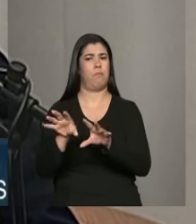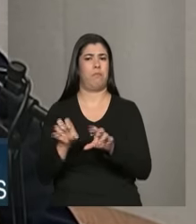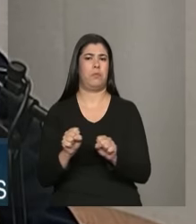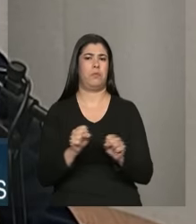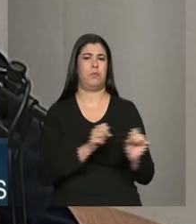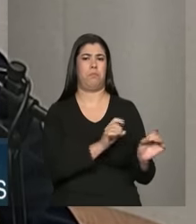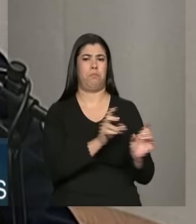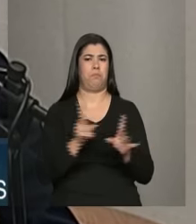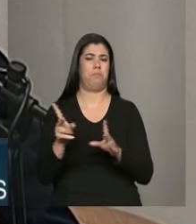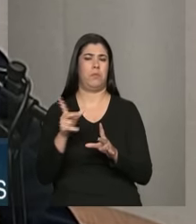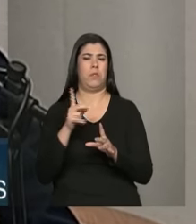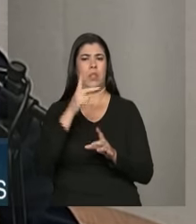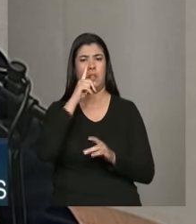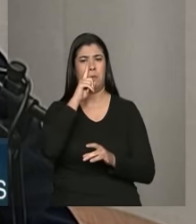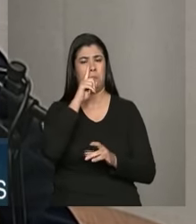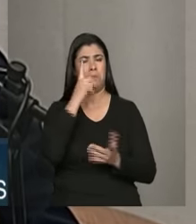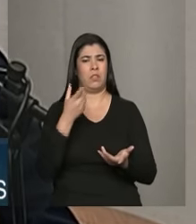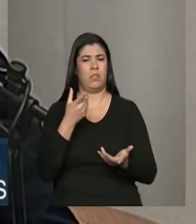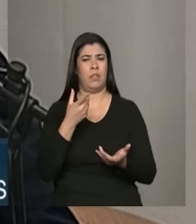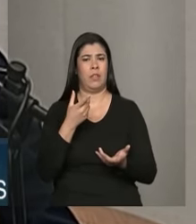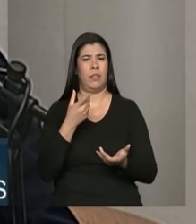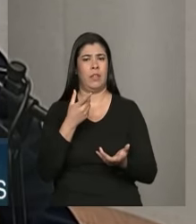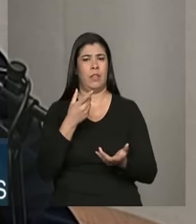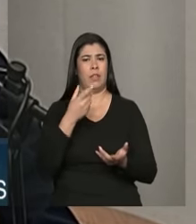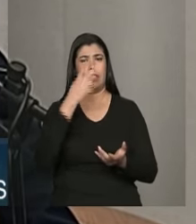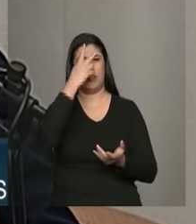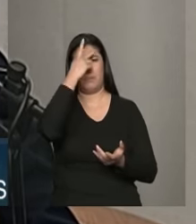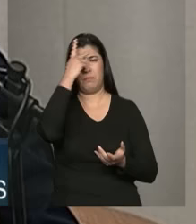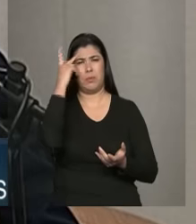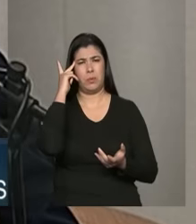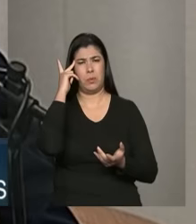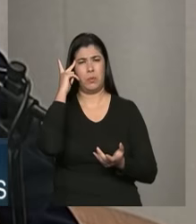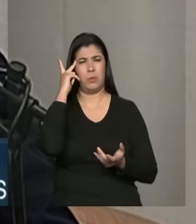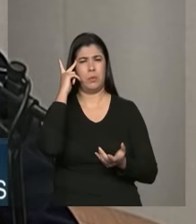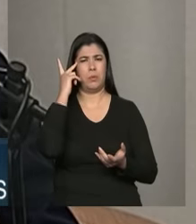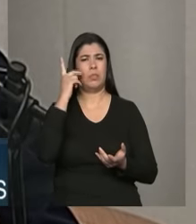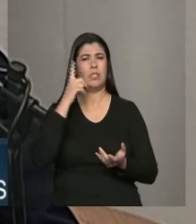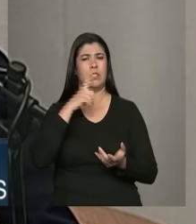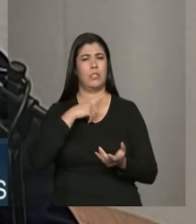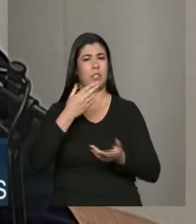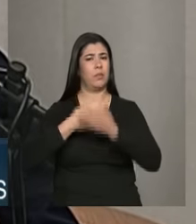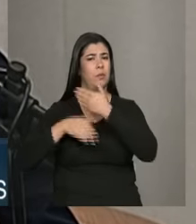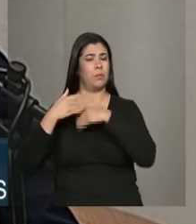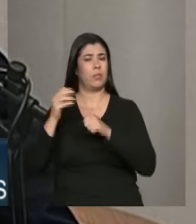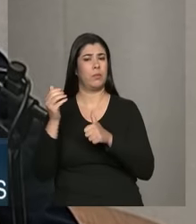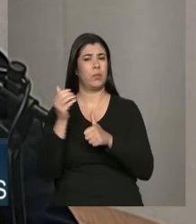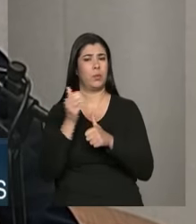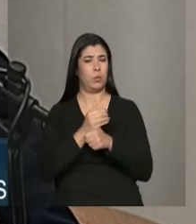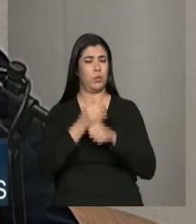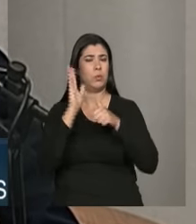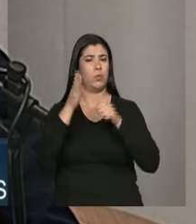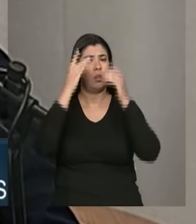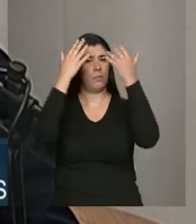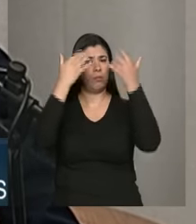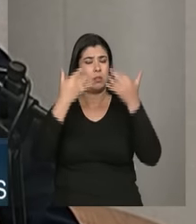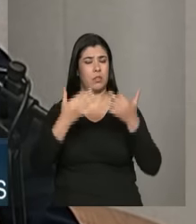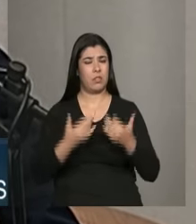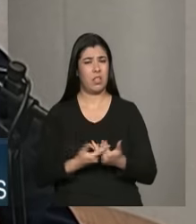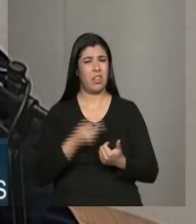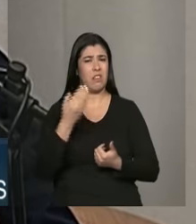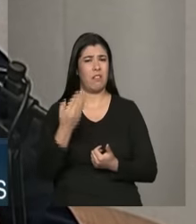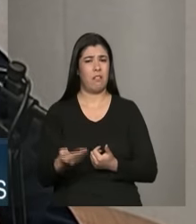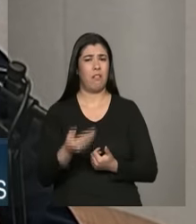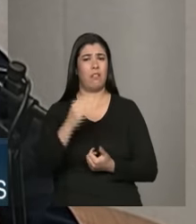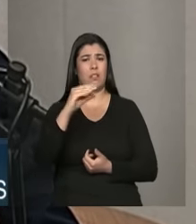aqui pelos que me antecederam é Talvez um dos mais graves crimes que violam